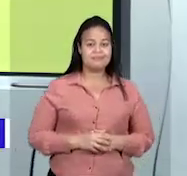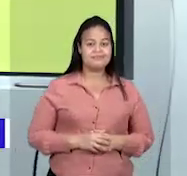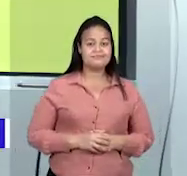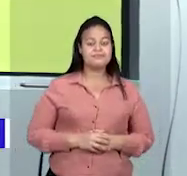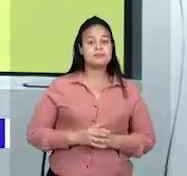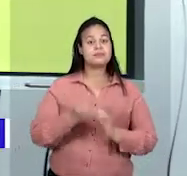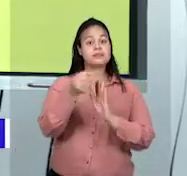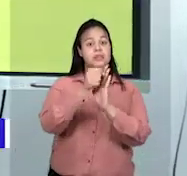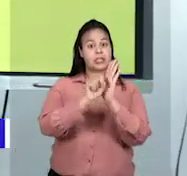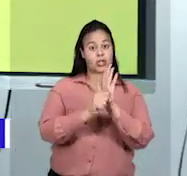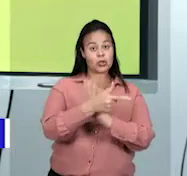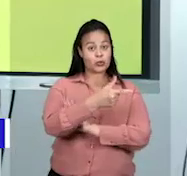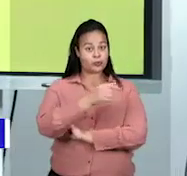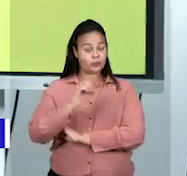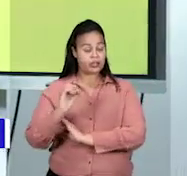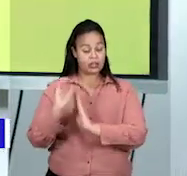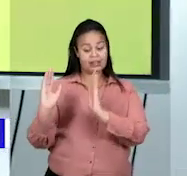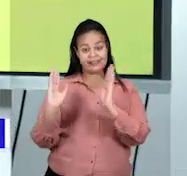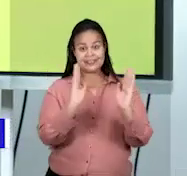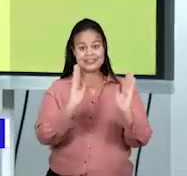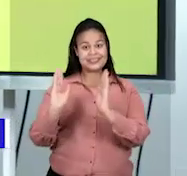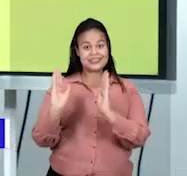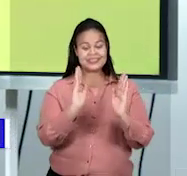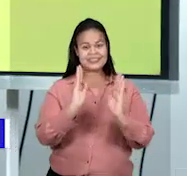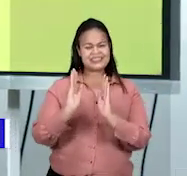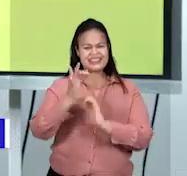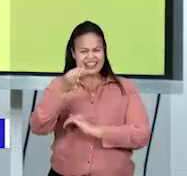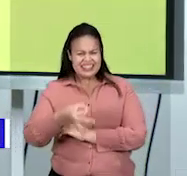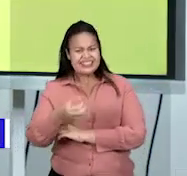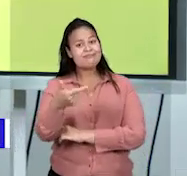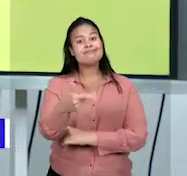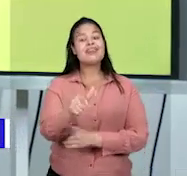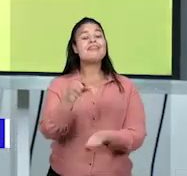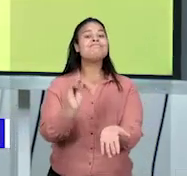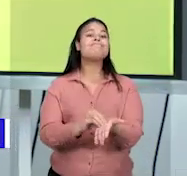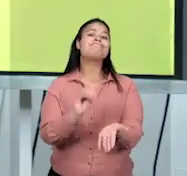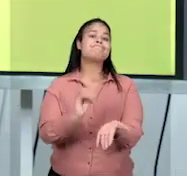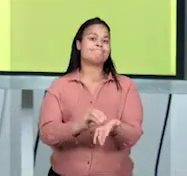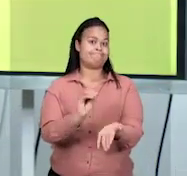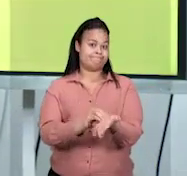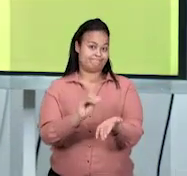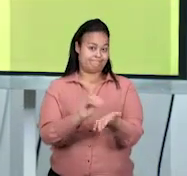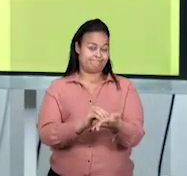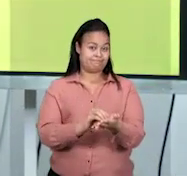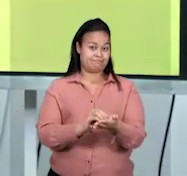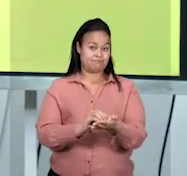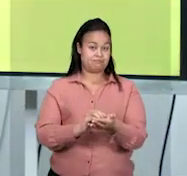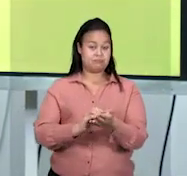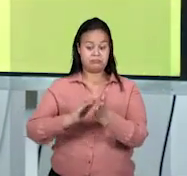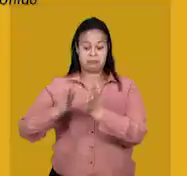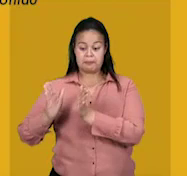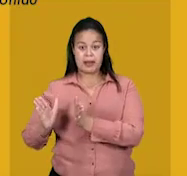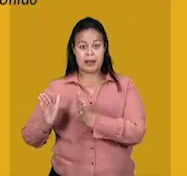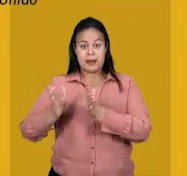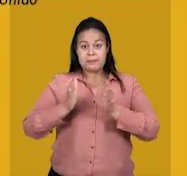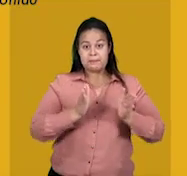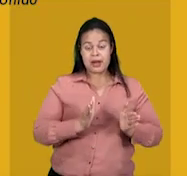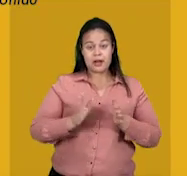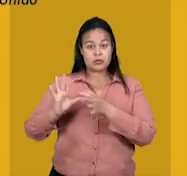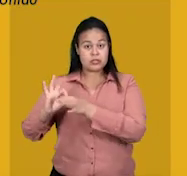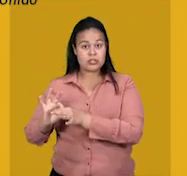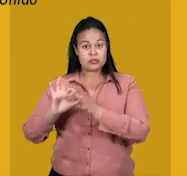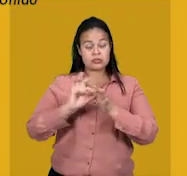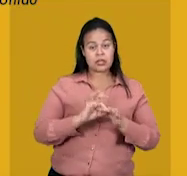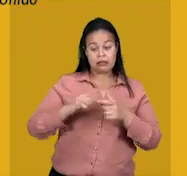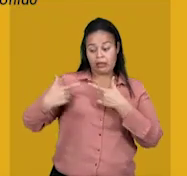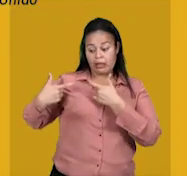O século XX é considerado o século das incertezas. Cenário de 2 guerras mundiais,